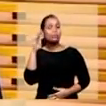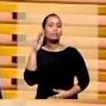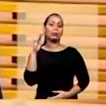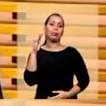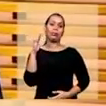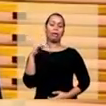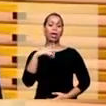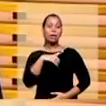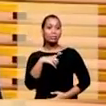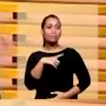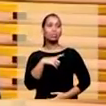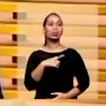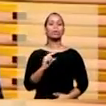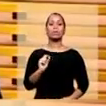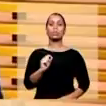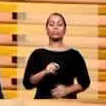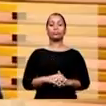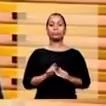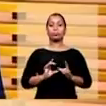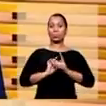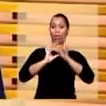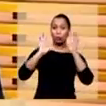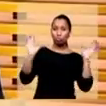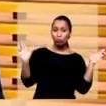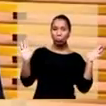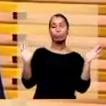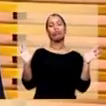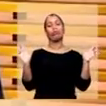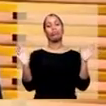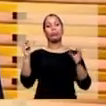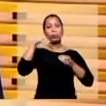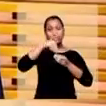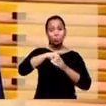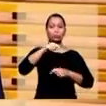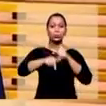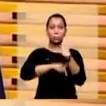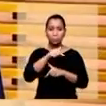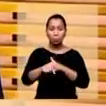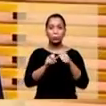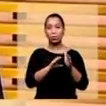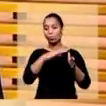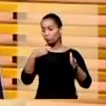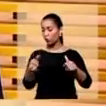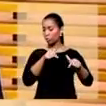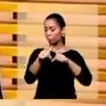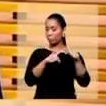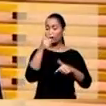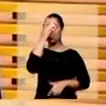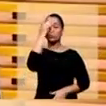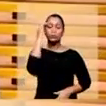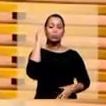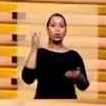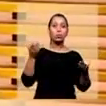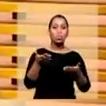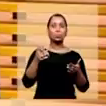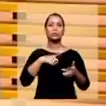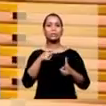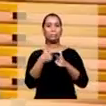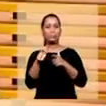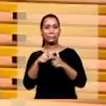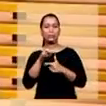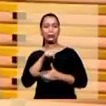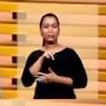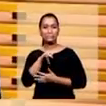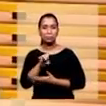né? Terem a autonomia, né? Dentro do trabalho ou fora. Então, de repente, essa pessoa que hoje está em